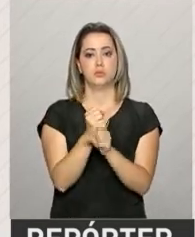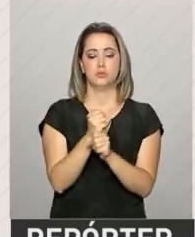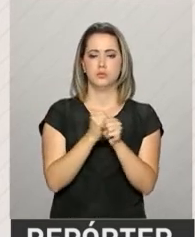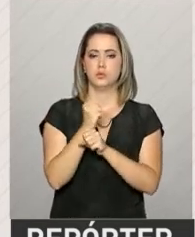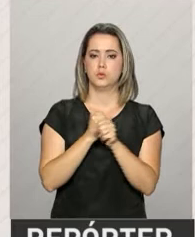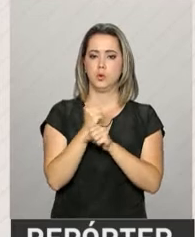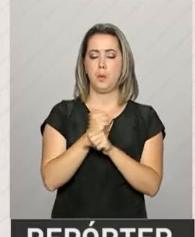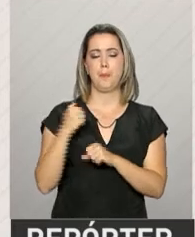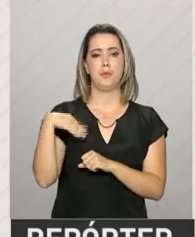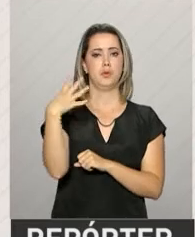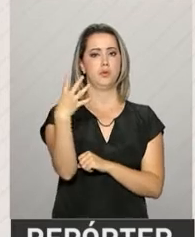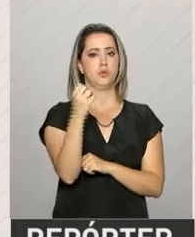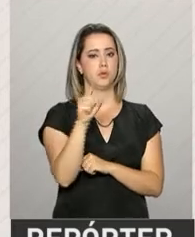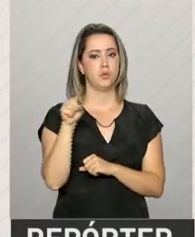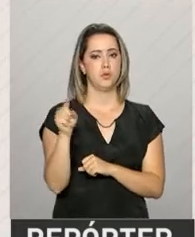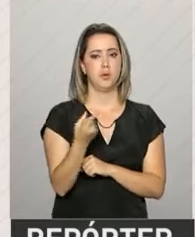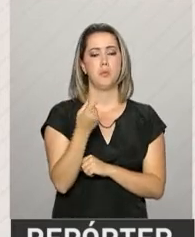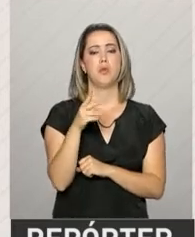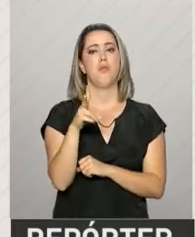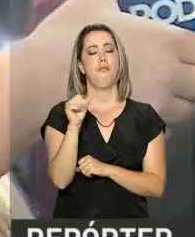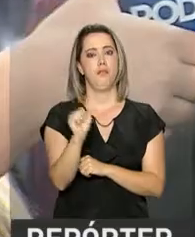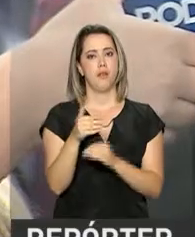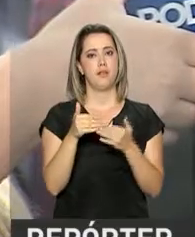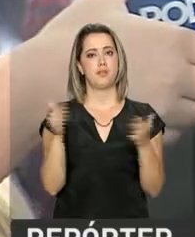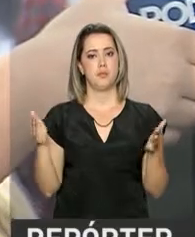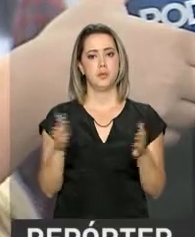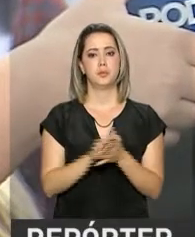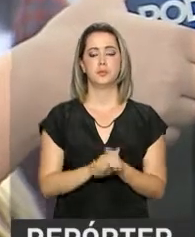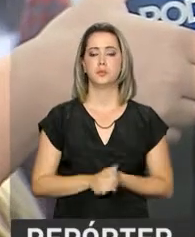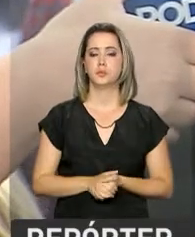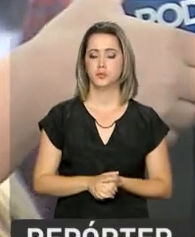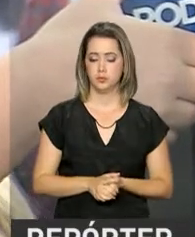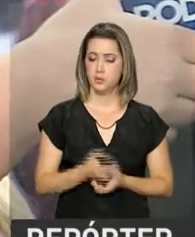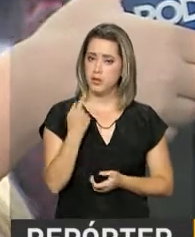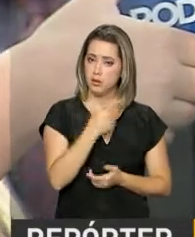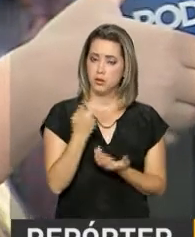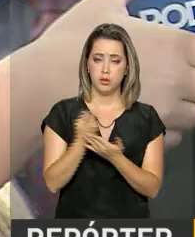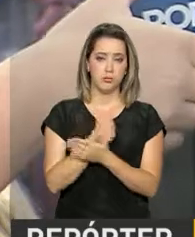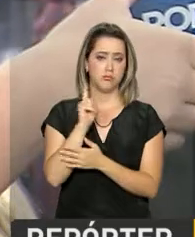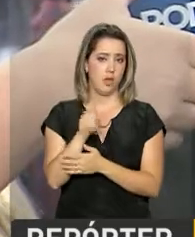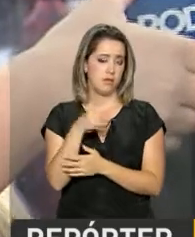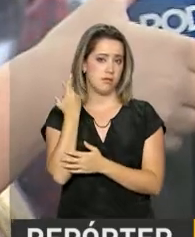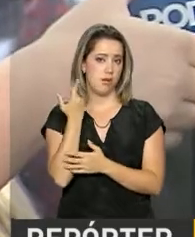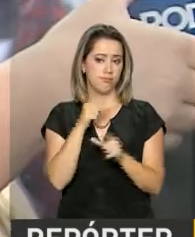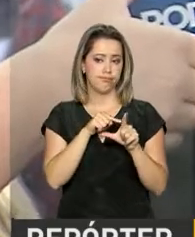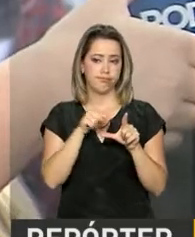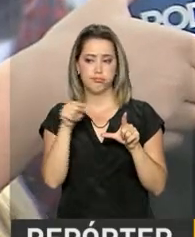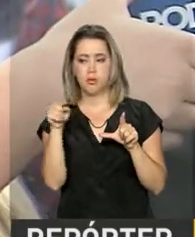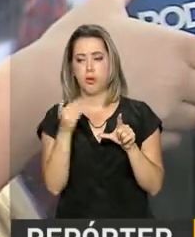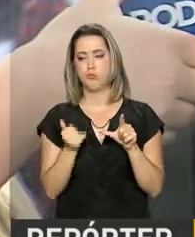já são mais de 48 mil vagas abertas isso é uma tendência que se consolida dando